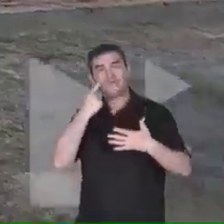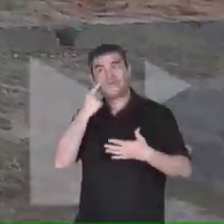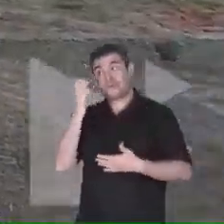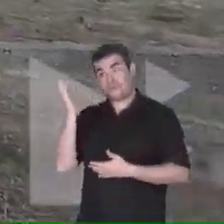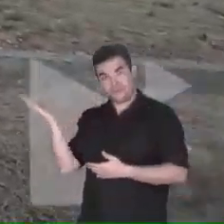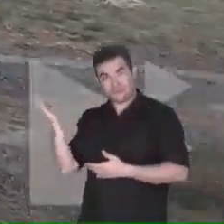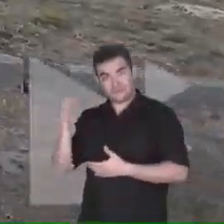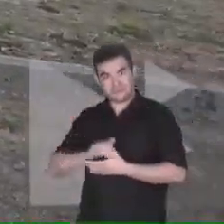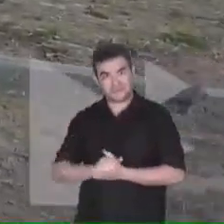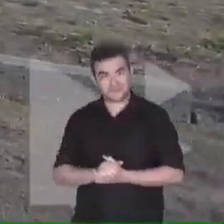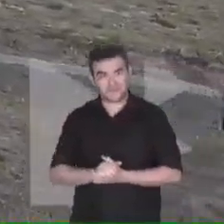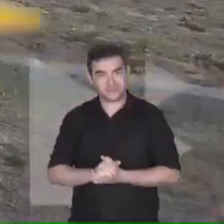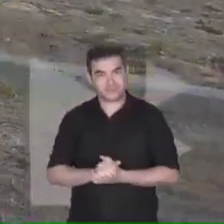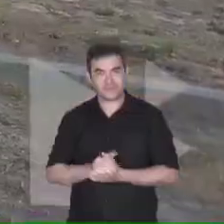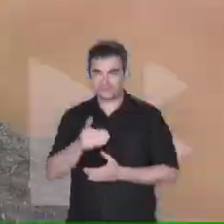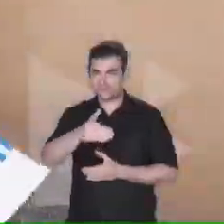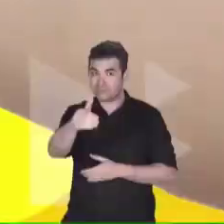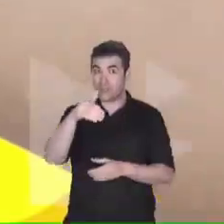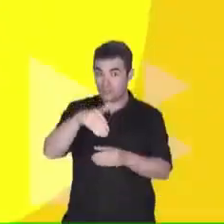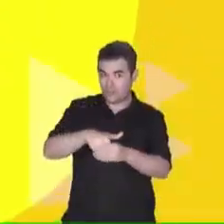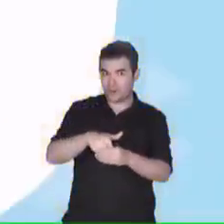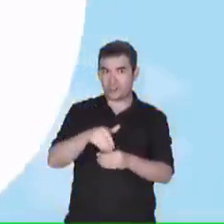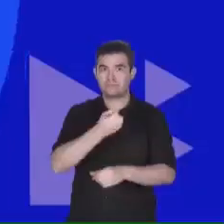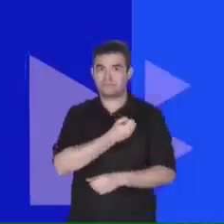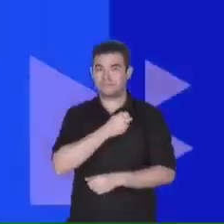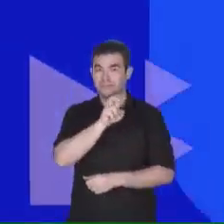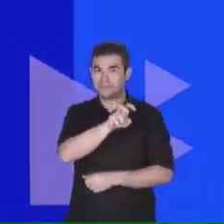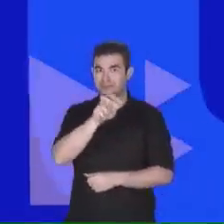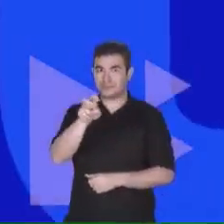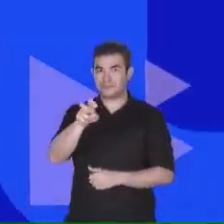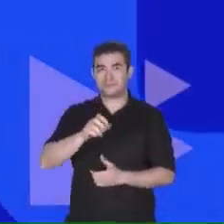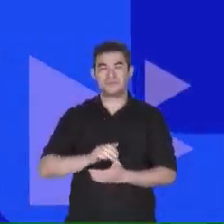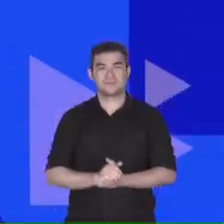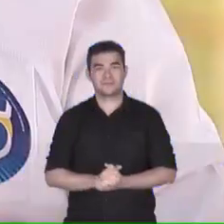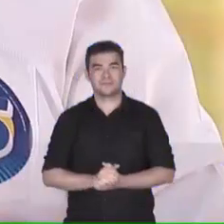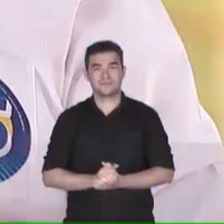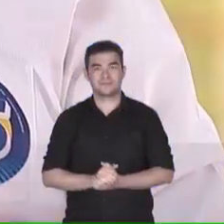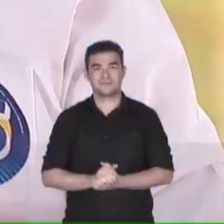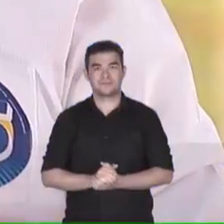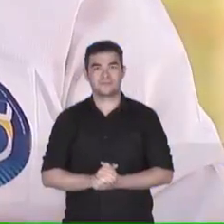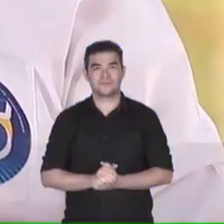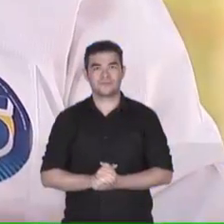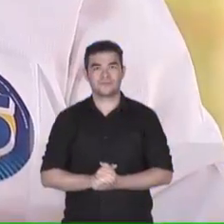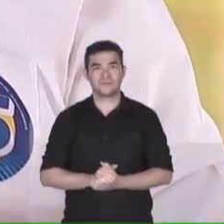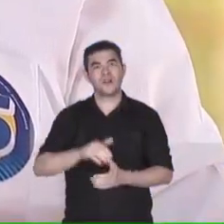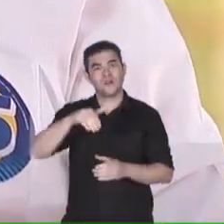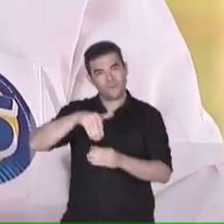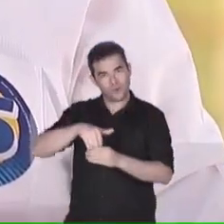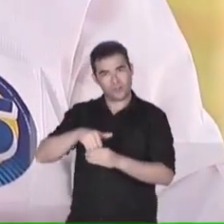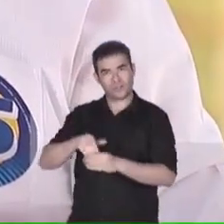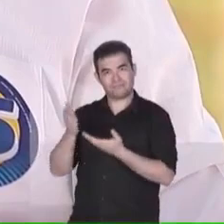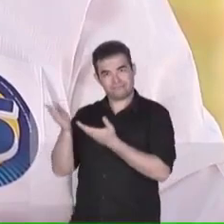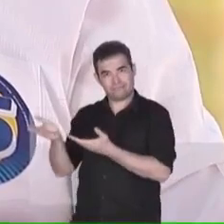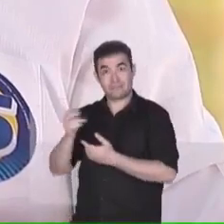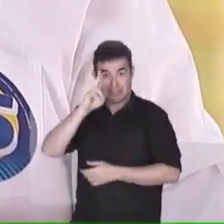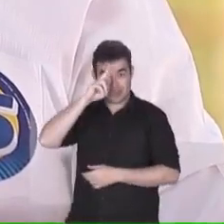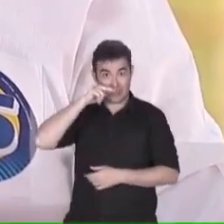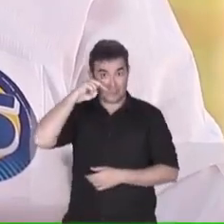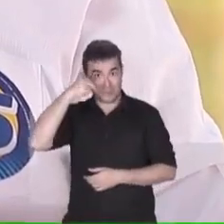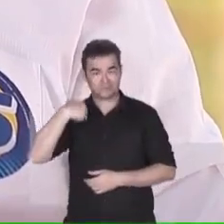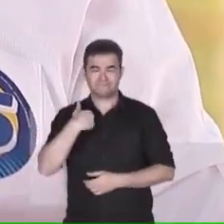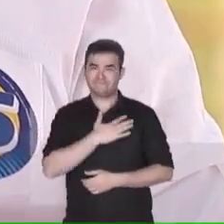Metrópole, Tabuba e Curicaca. Vote 55. E votar em Naomi, para mim é um